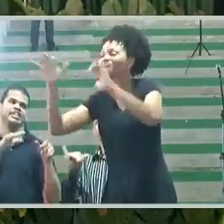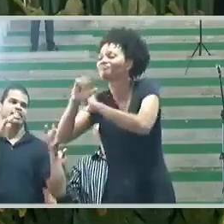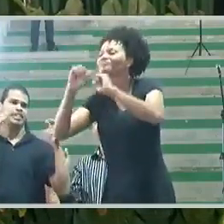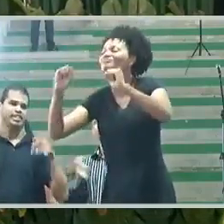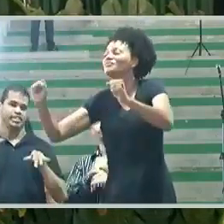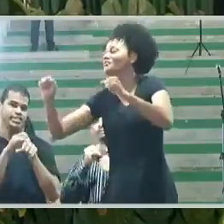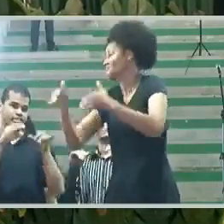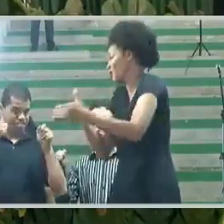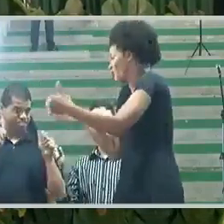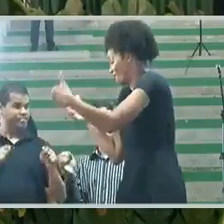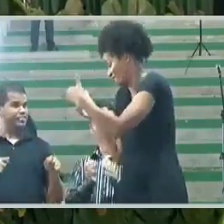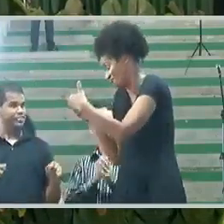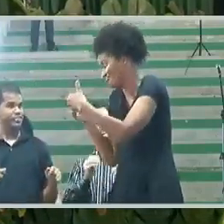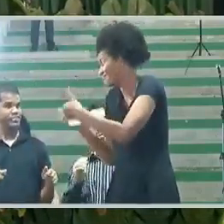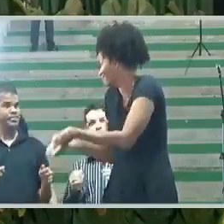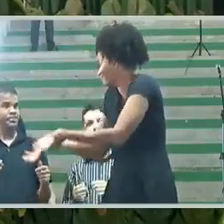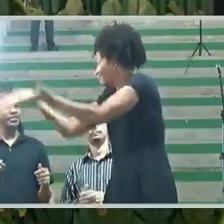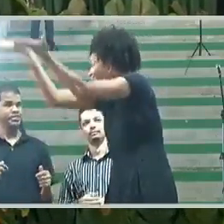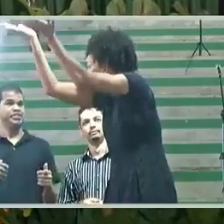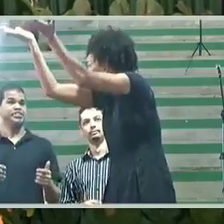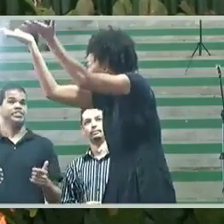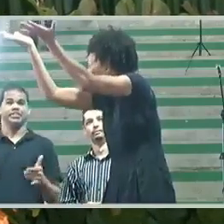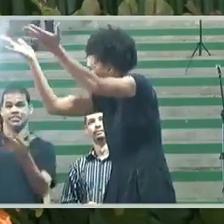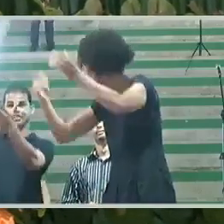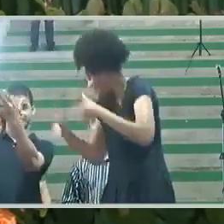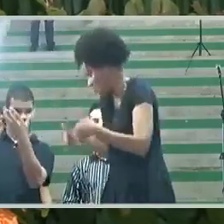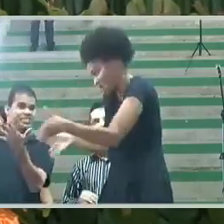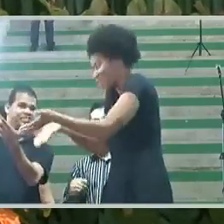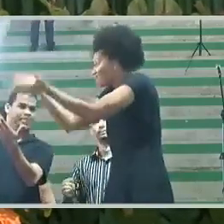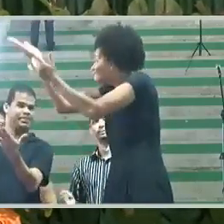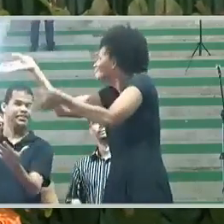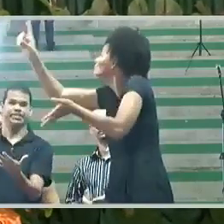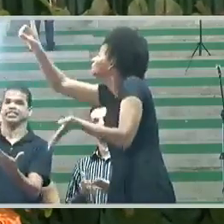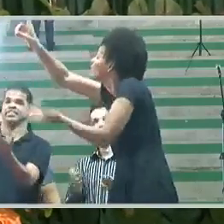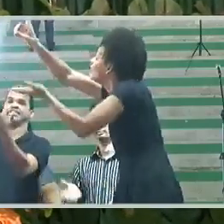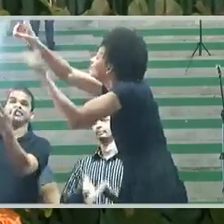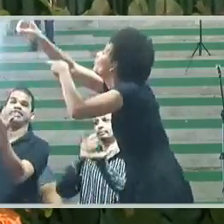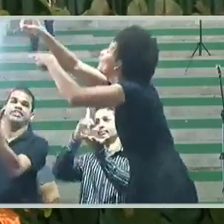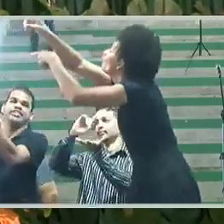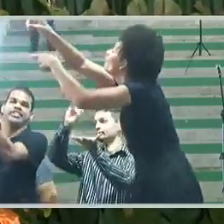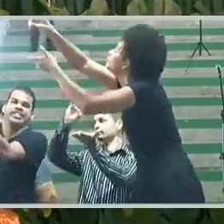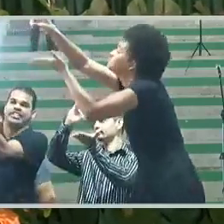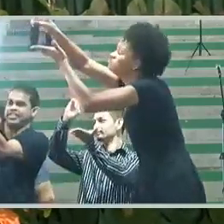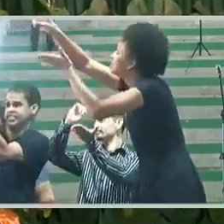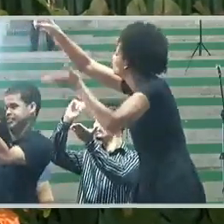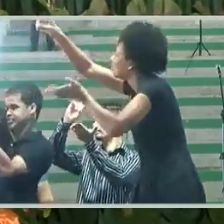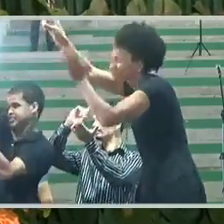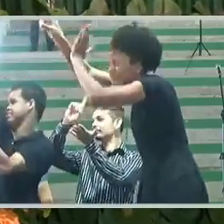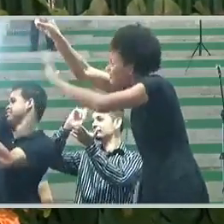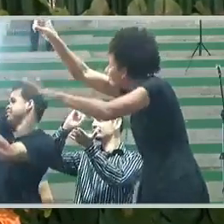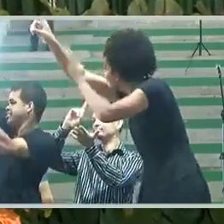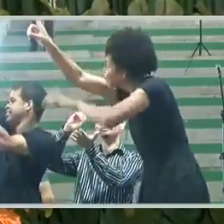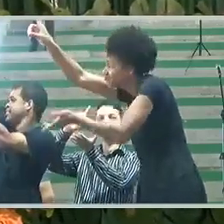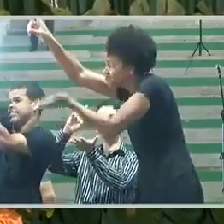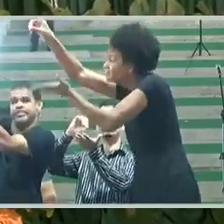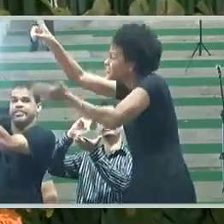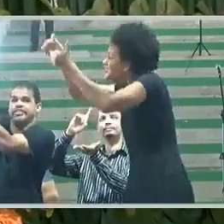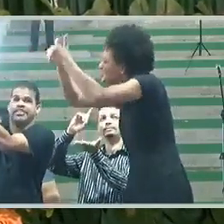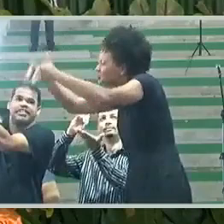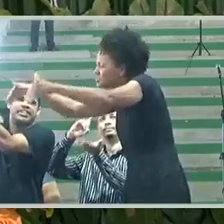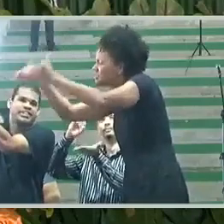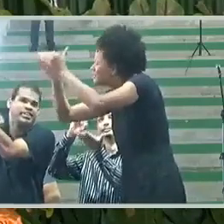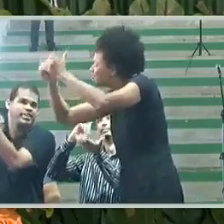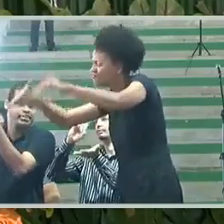Da glória, seja batizado com o Espírito Santo agora, vai. Batiza ali, Jesus. A ao som enquanto eles